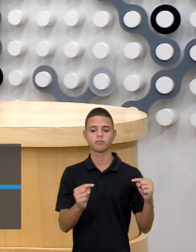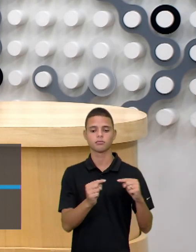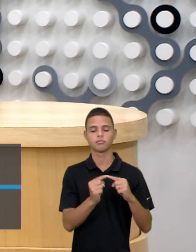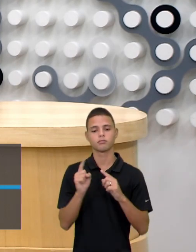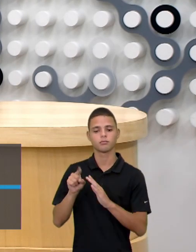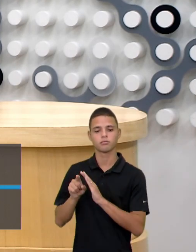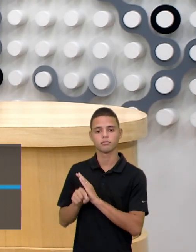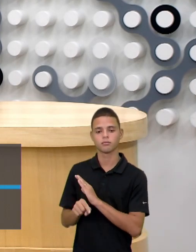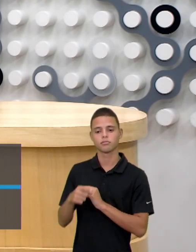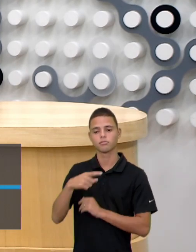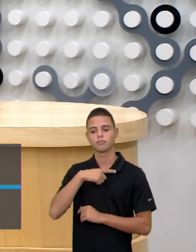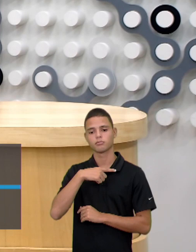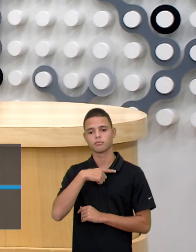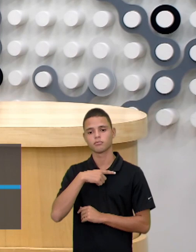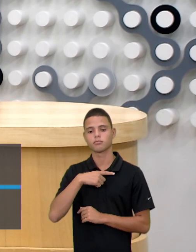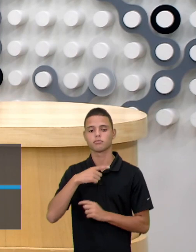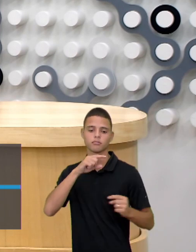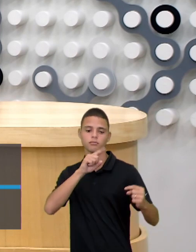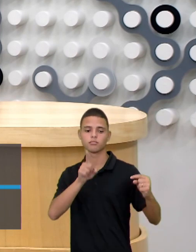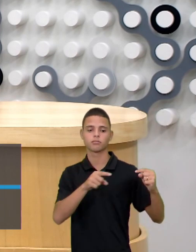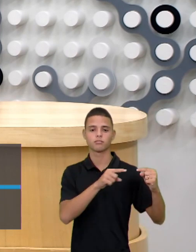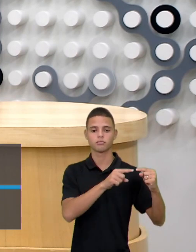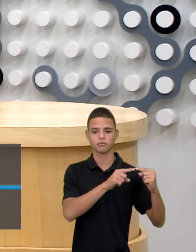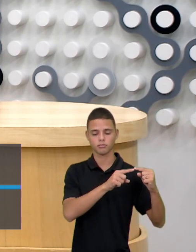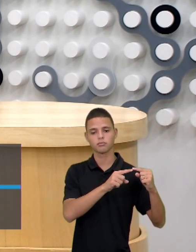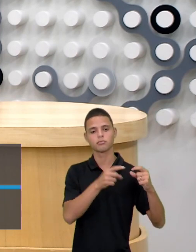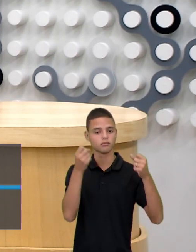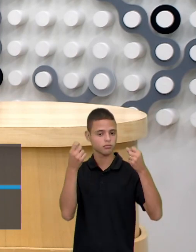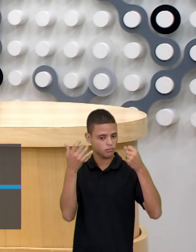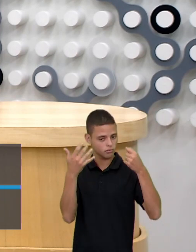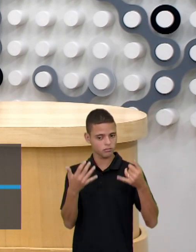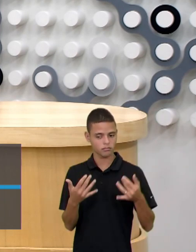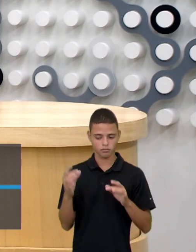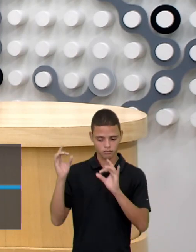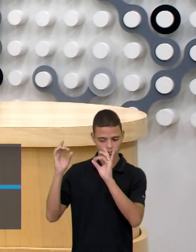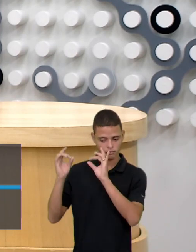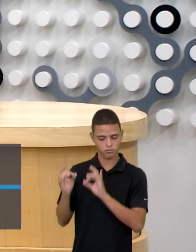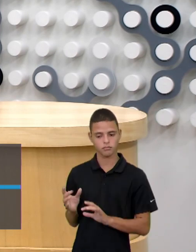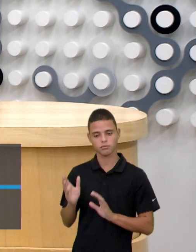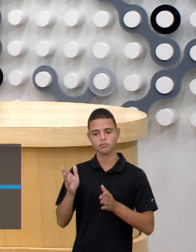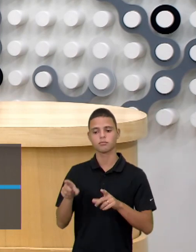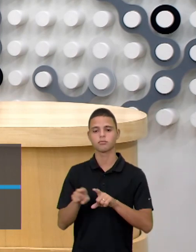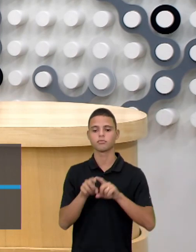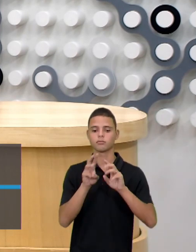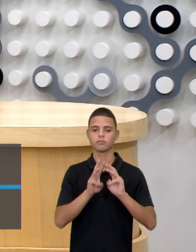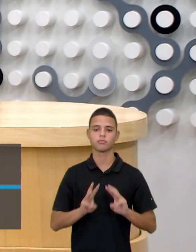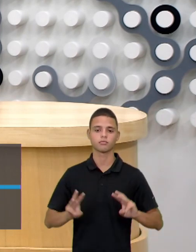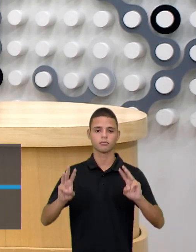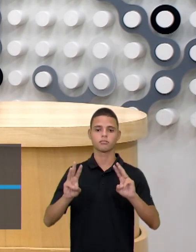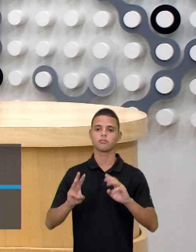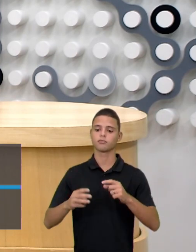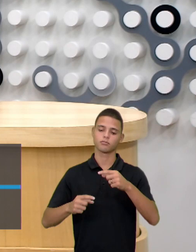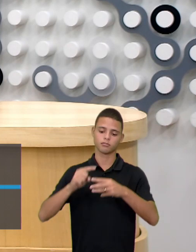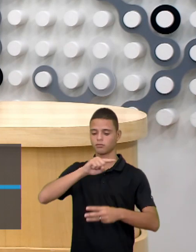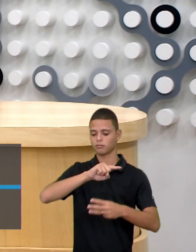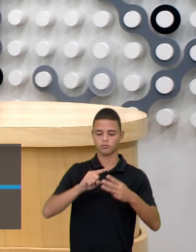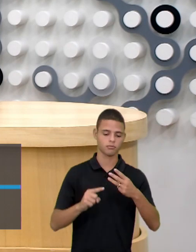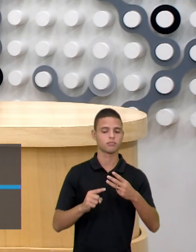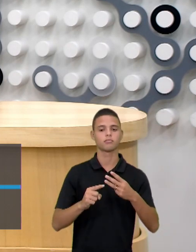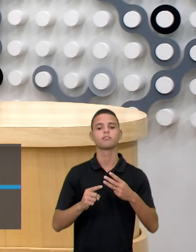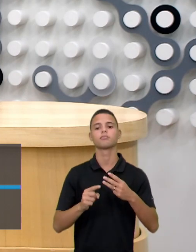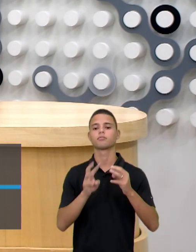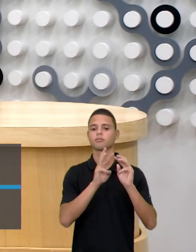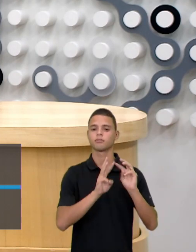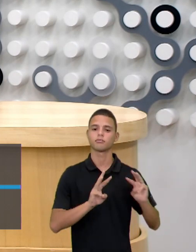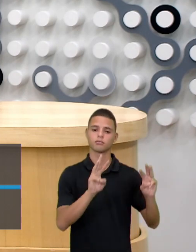aprofundamento, que nós temos lá os objetivos e foram explicados cada um deles. Os sites, né? Entramos em 3 sites aqui nas aulas